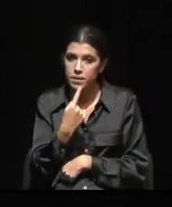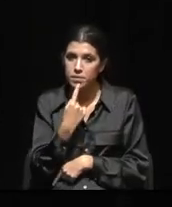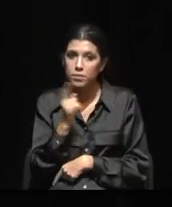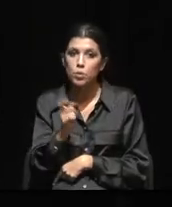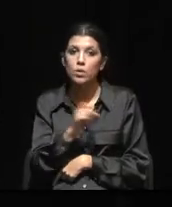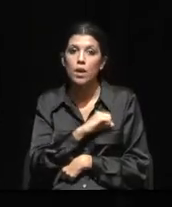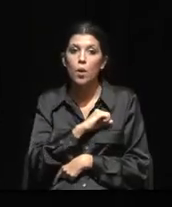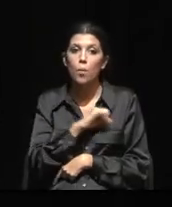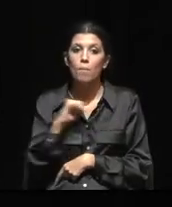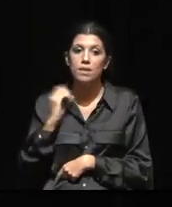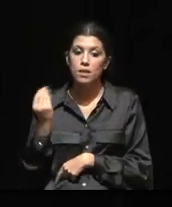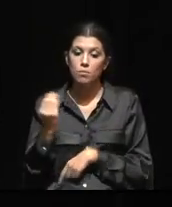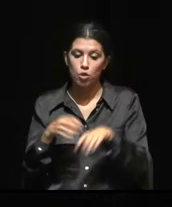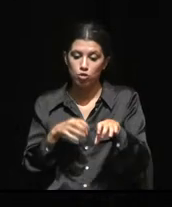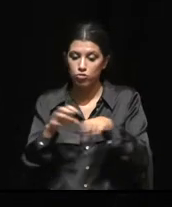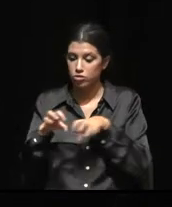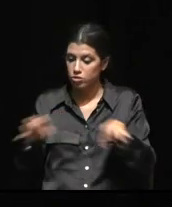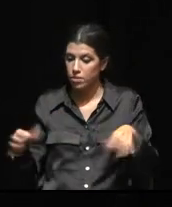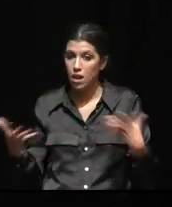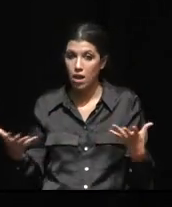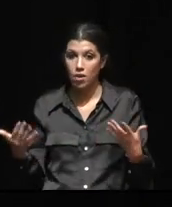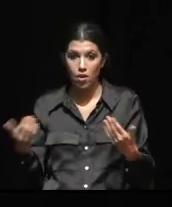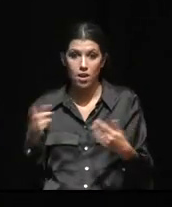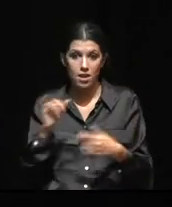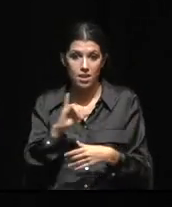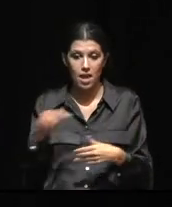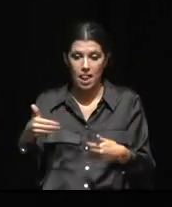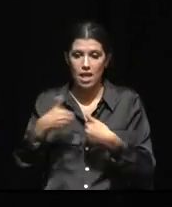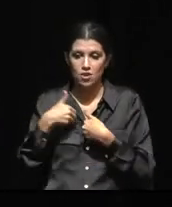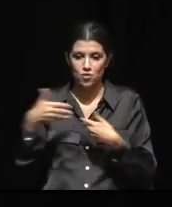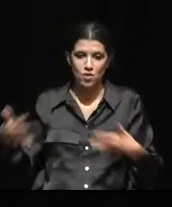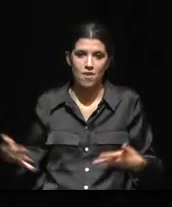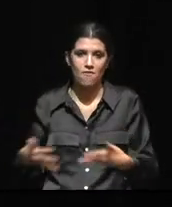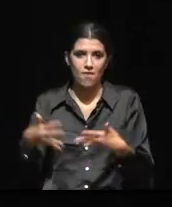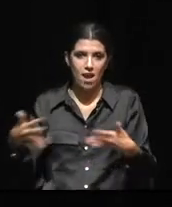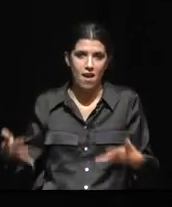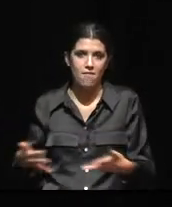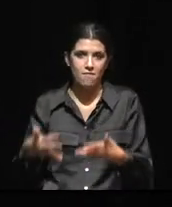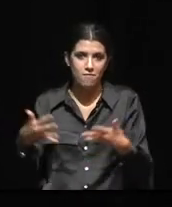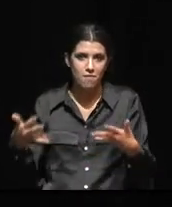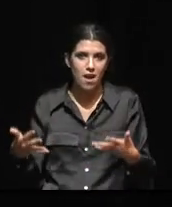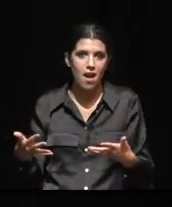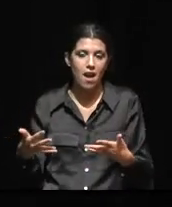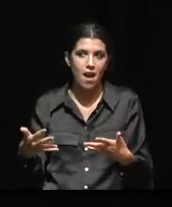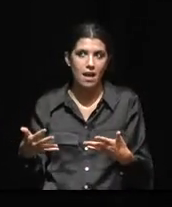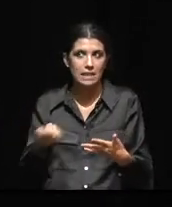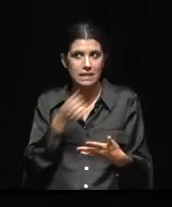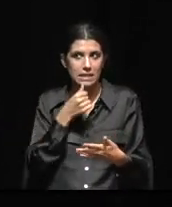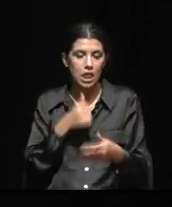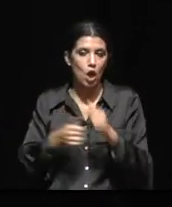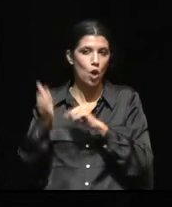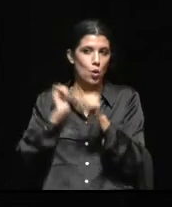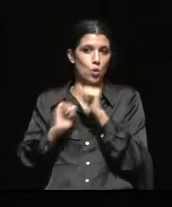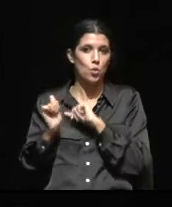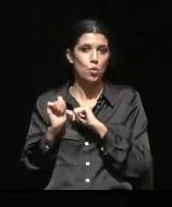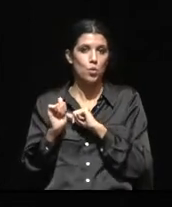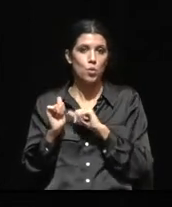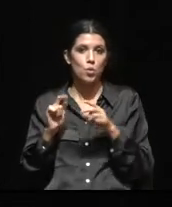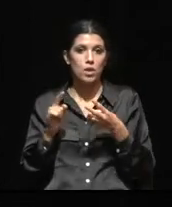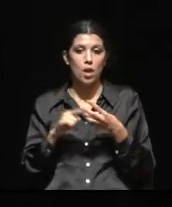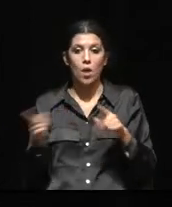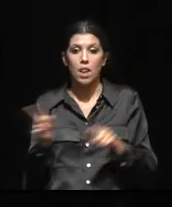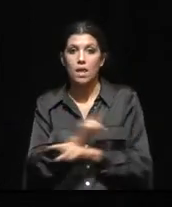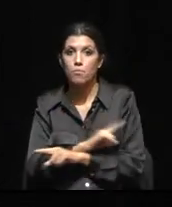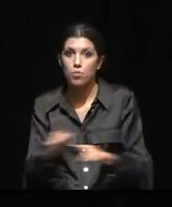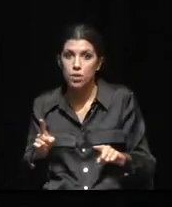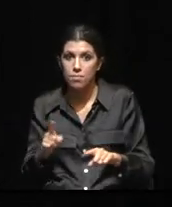património despero como agora com esta ajuda da iniciativa Liberal que faz este recu e deixa de excluir as